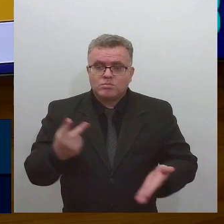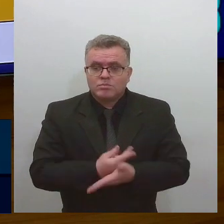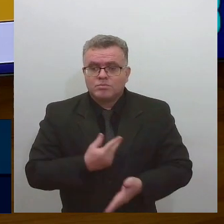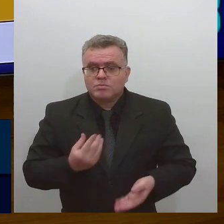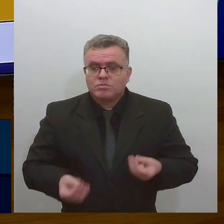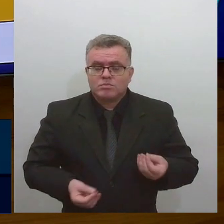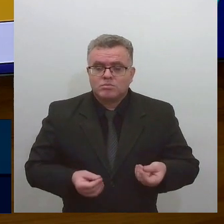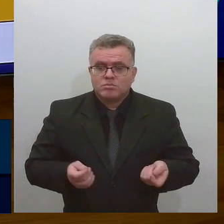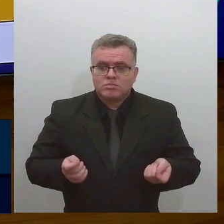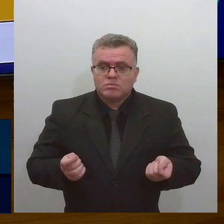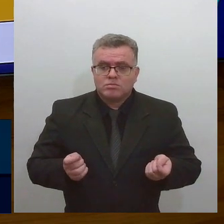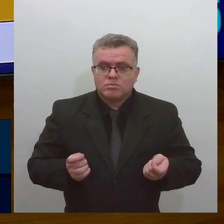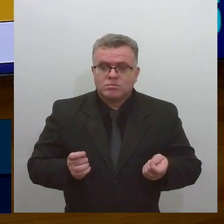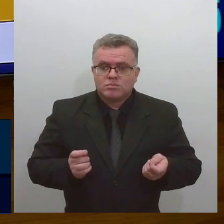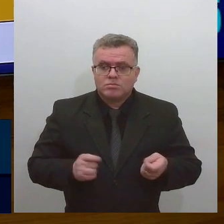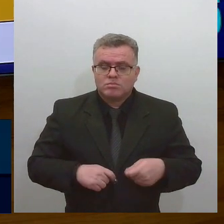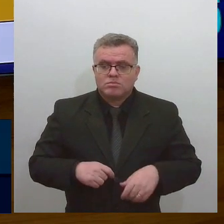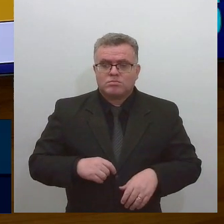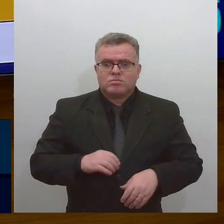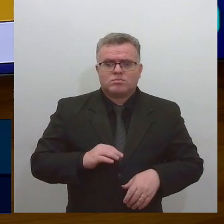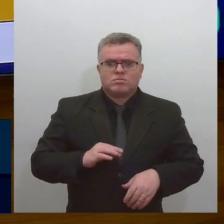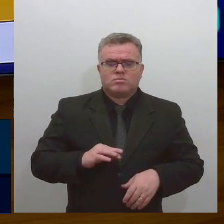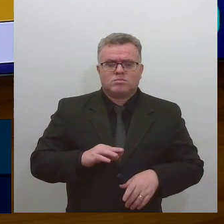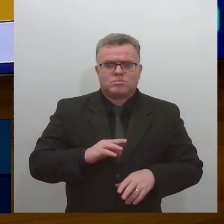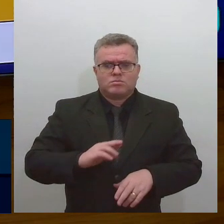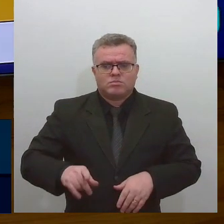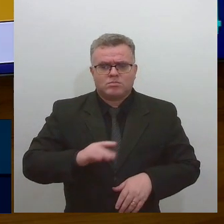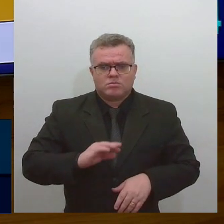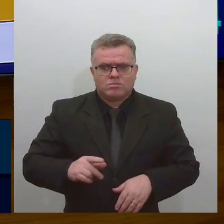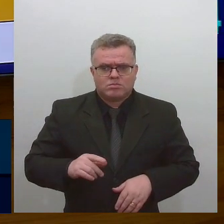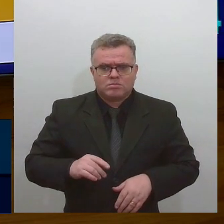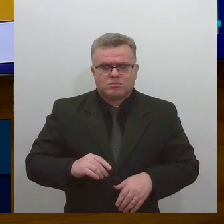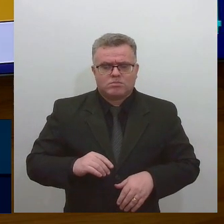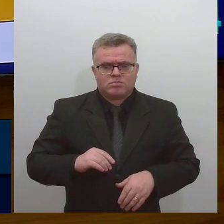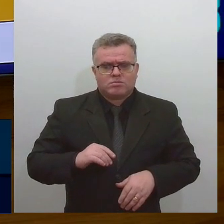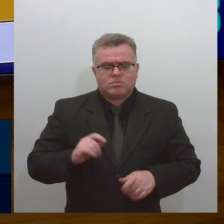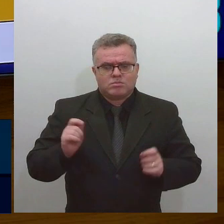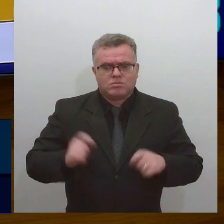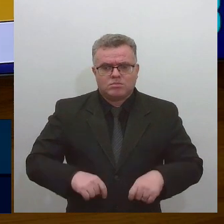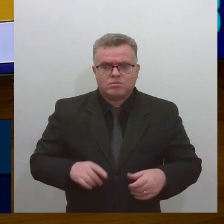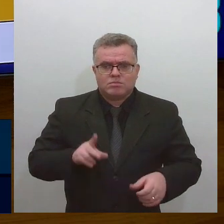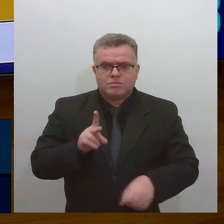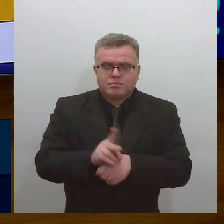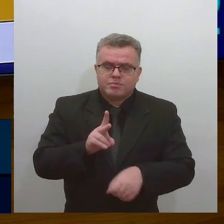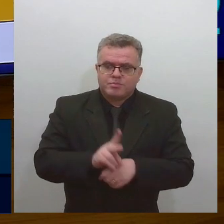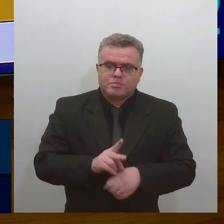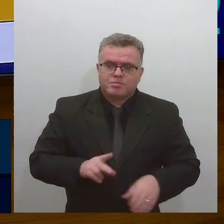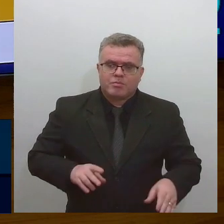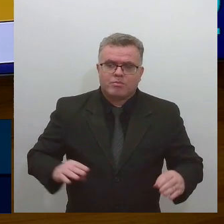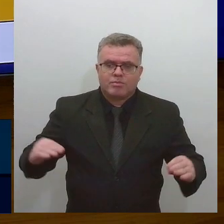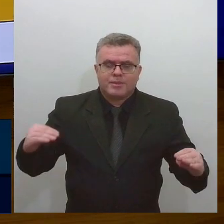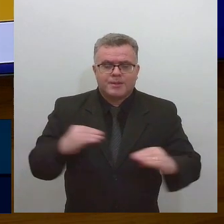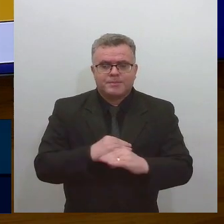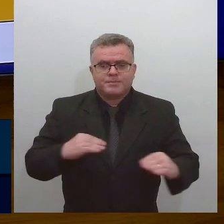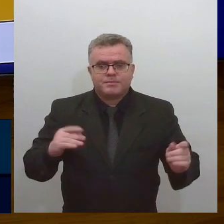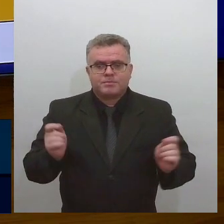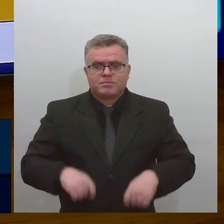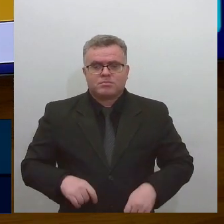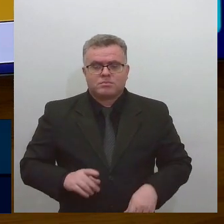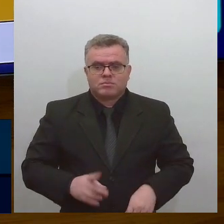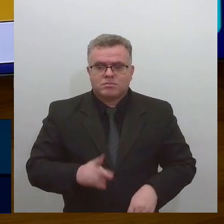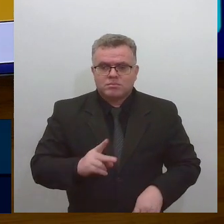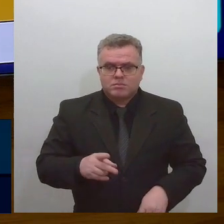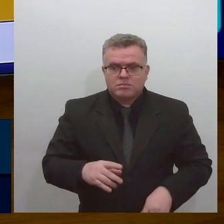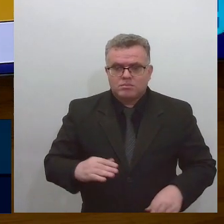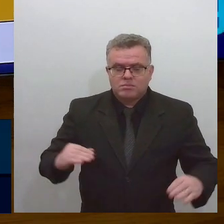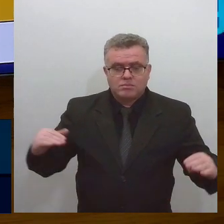para comportar o trânsito que a rodovia que a rodovia tem você tem congestionamentos diários hora de